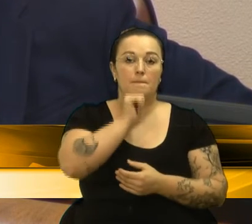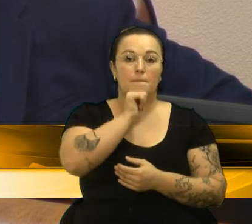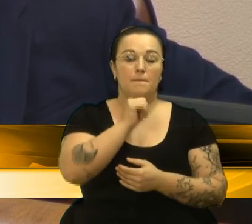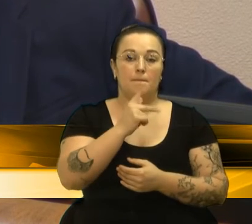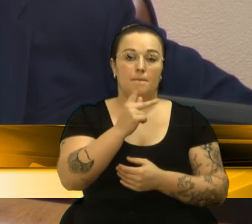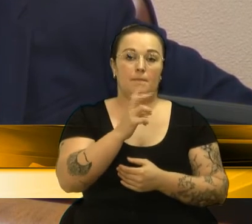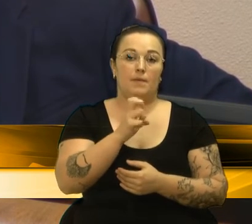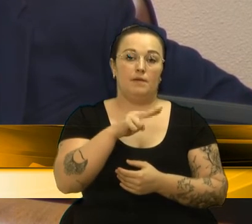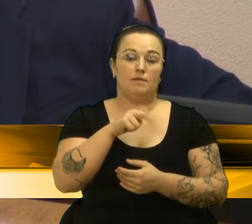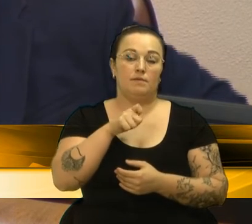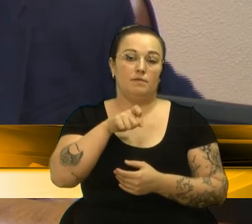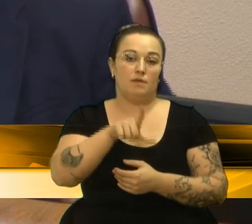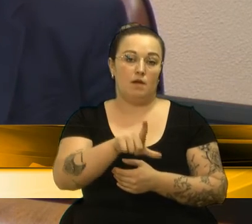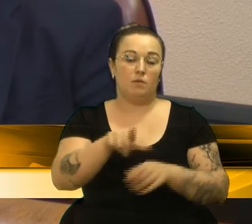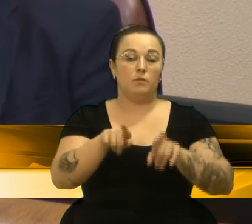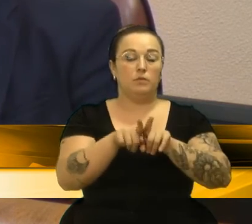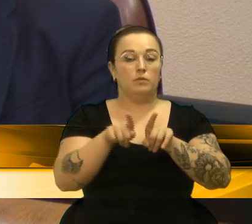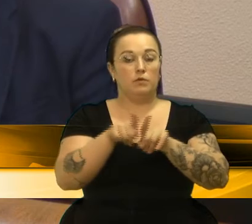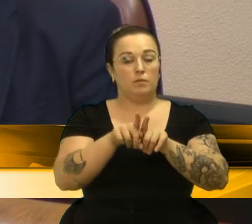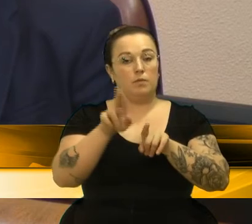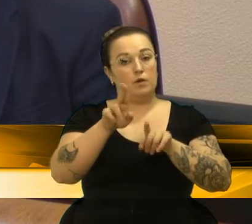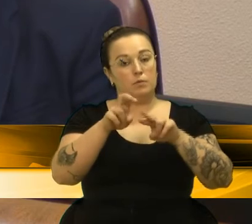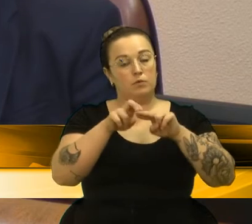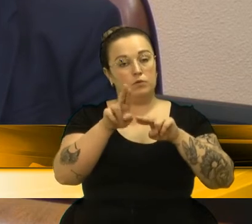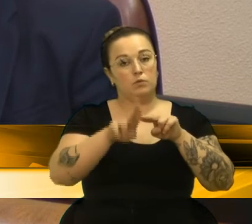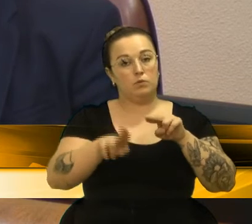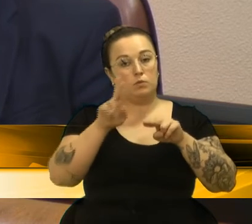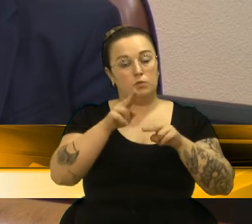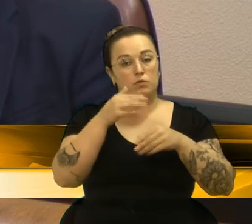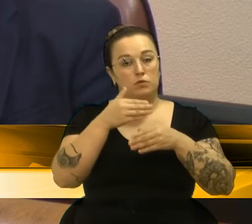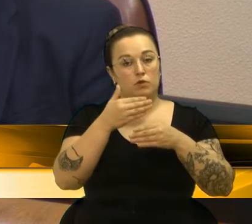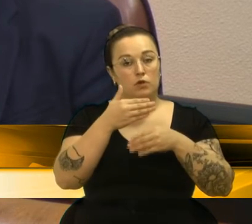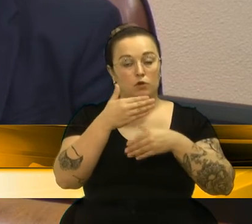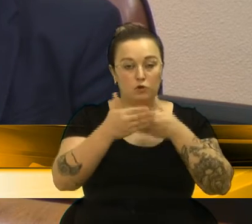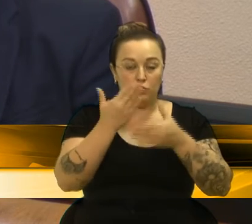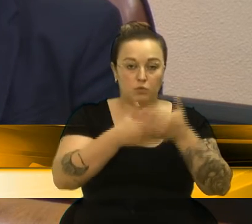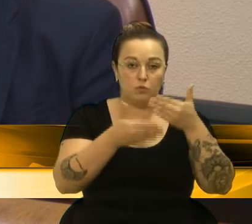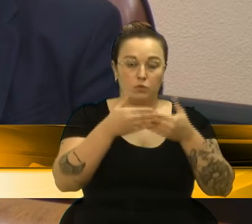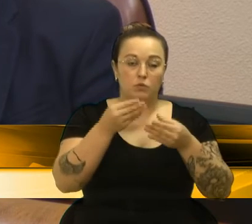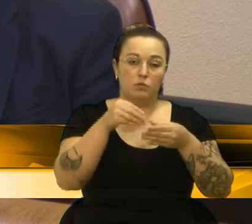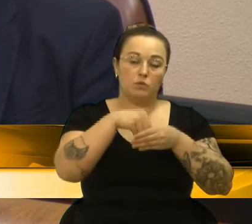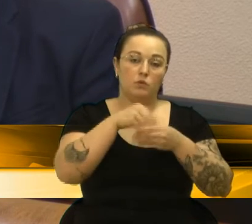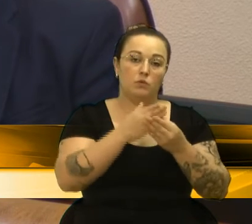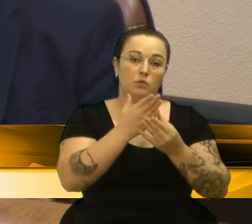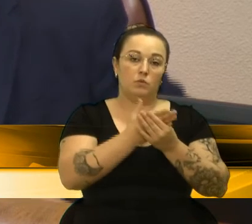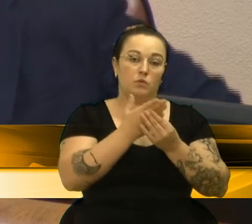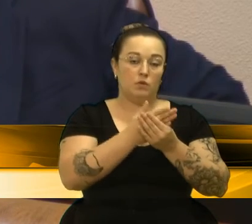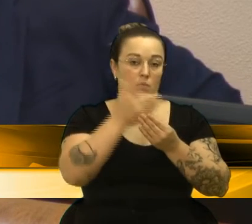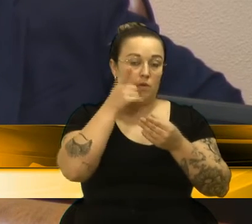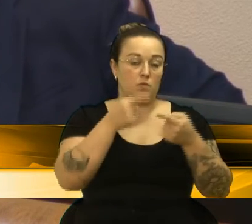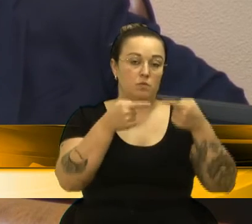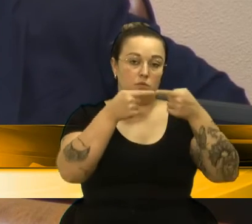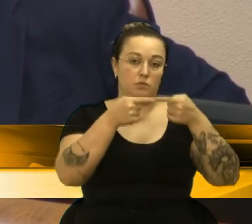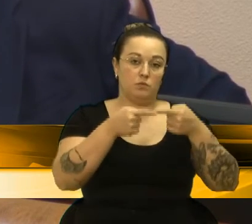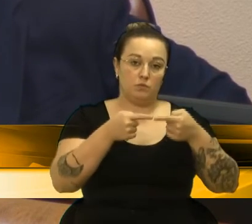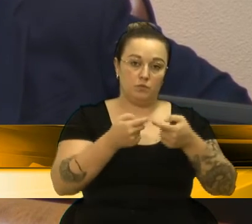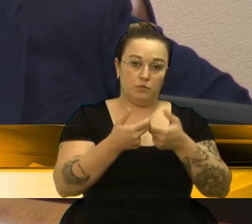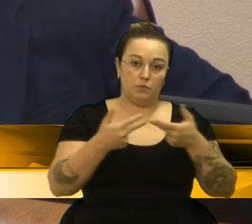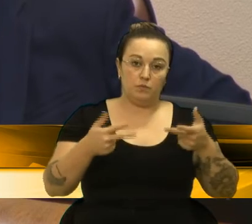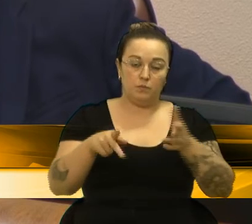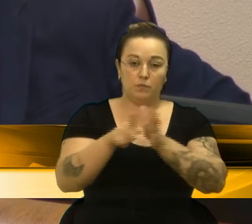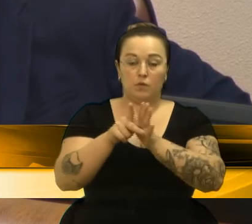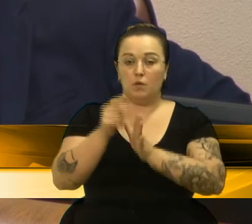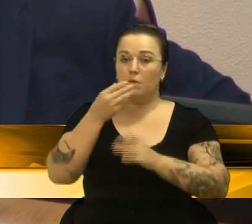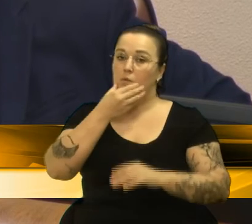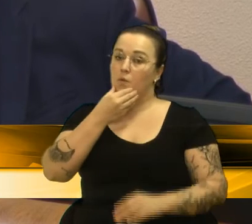princípios norteadores são utilizados no procedimento, pois a referida lei federal não possui um rito pormenorizado. O doutrinador Mauro Roberto Gomes